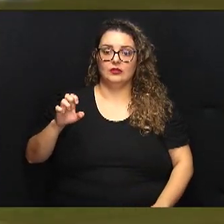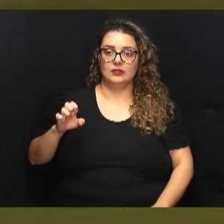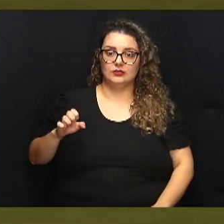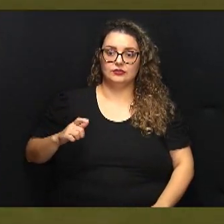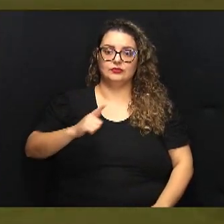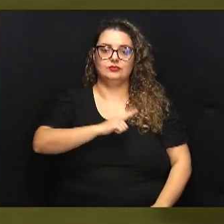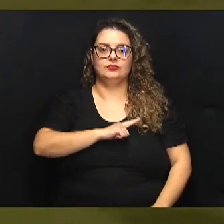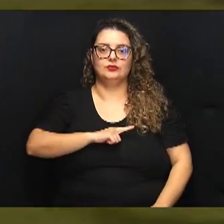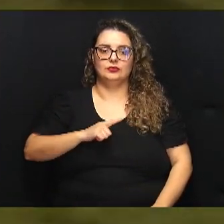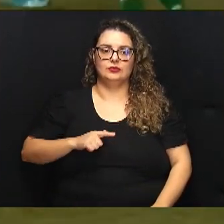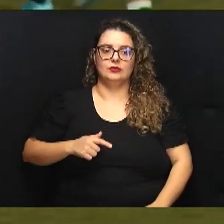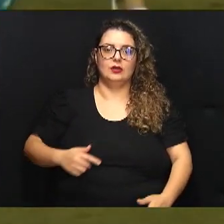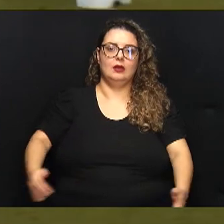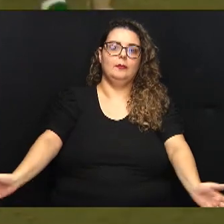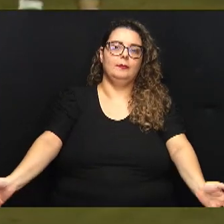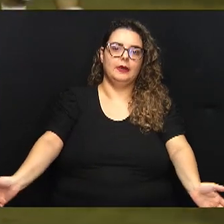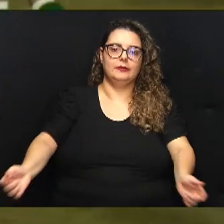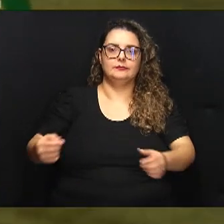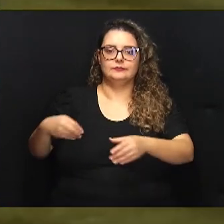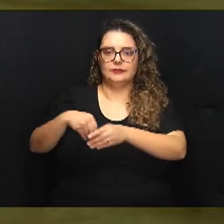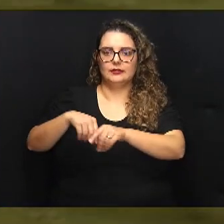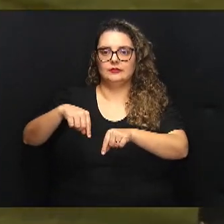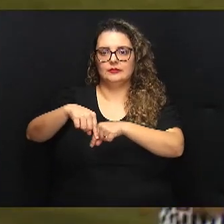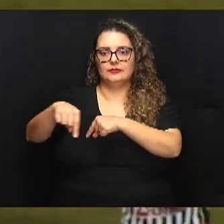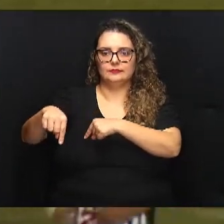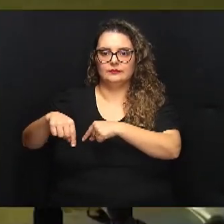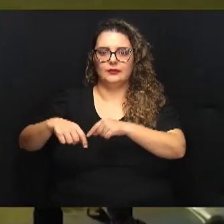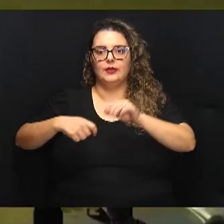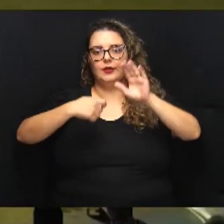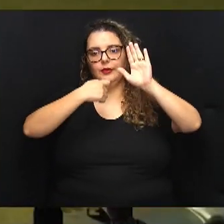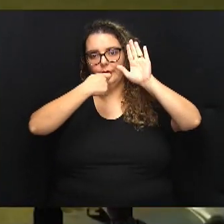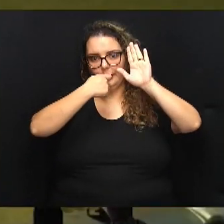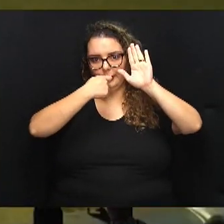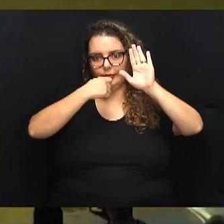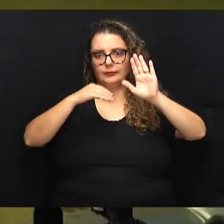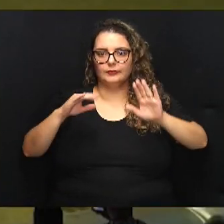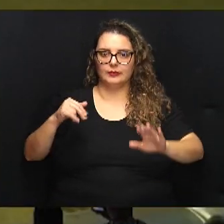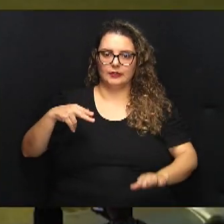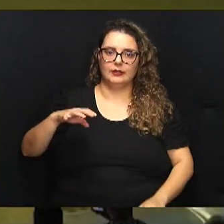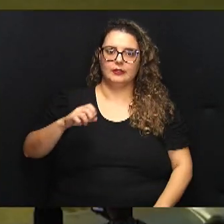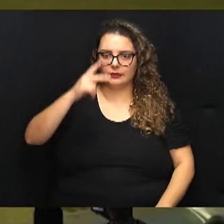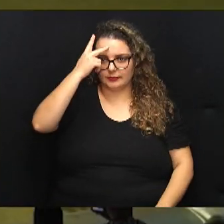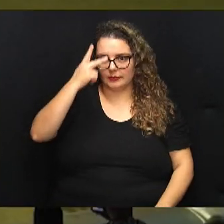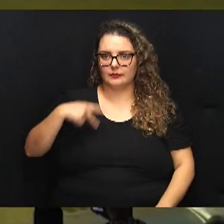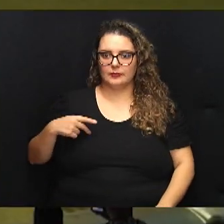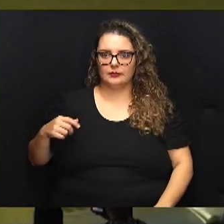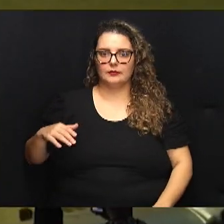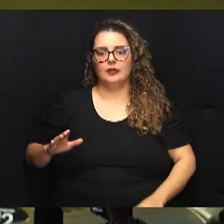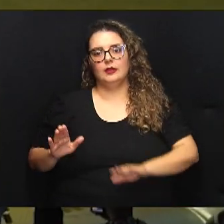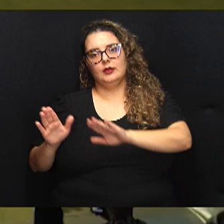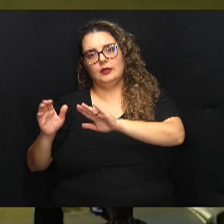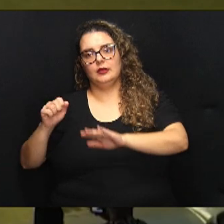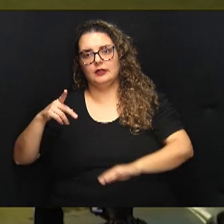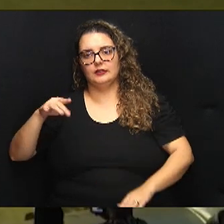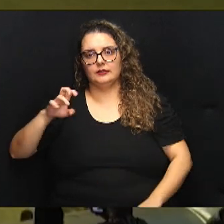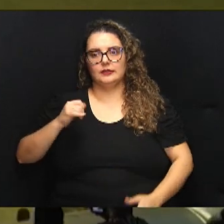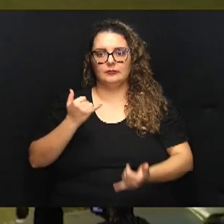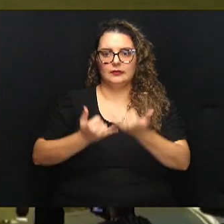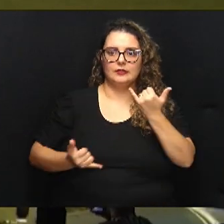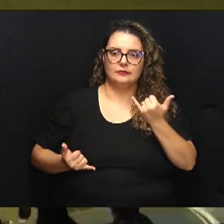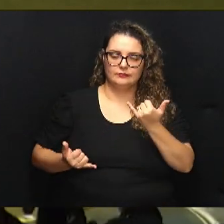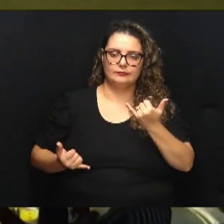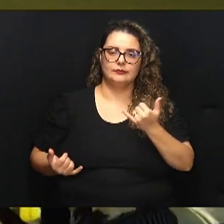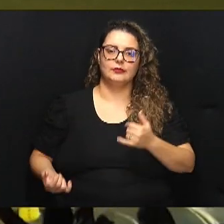estava com o braço aberto dentro da área. Pênalti que o próprio Kaique bateu. Andrei defendeu parcialmente e